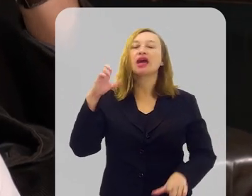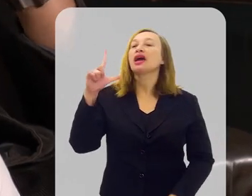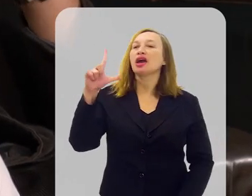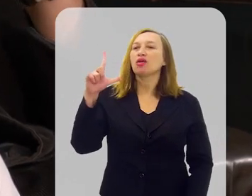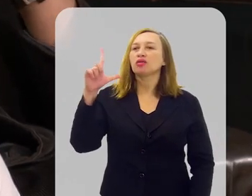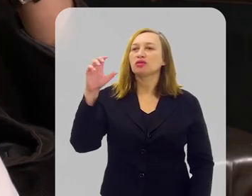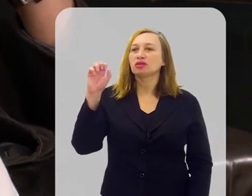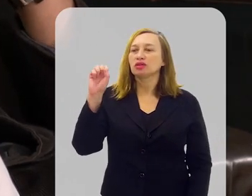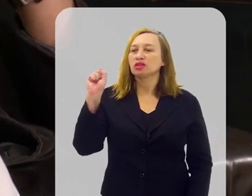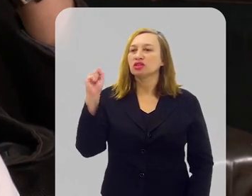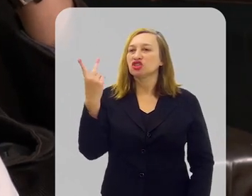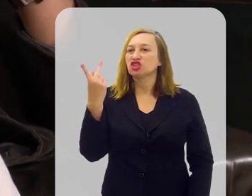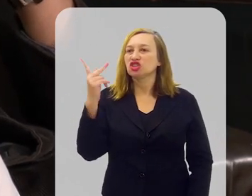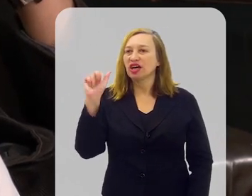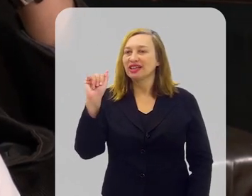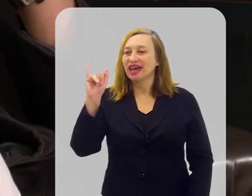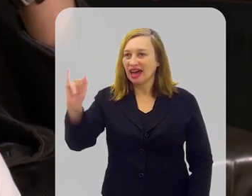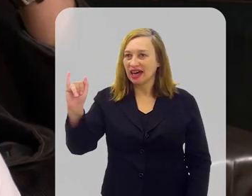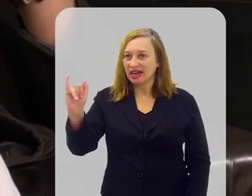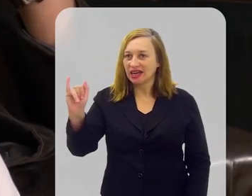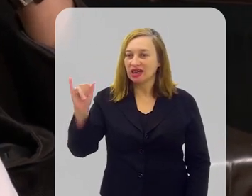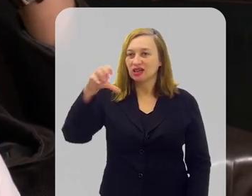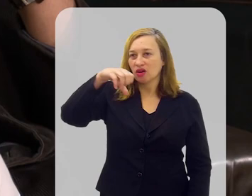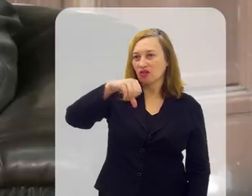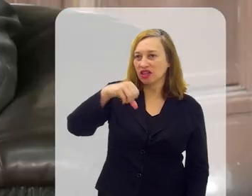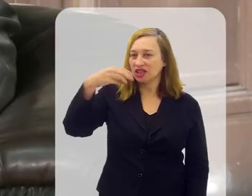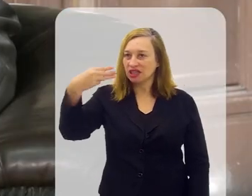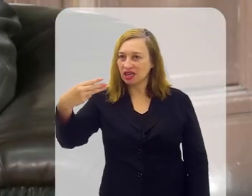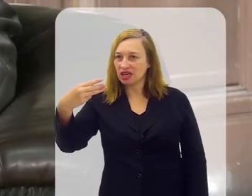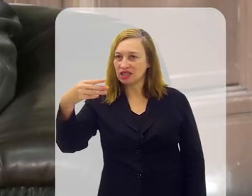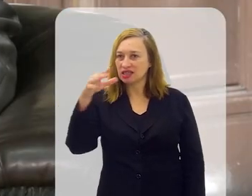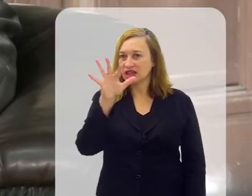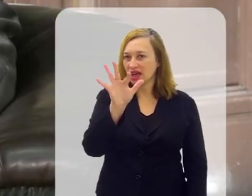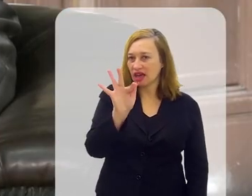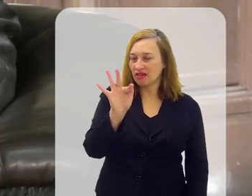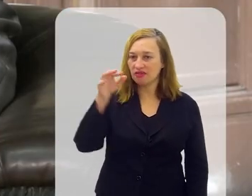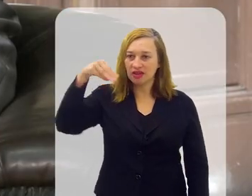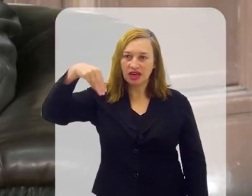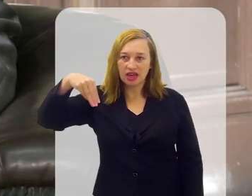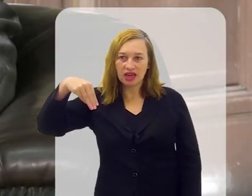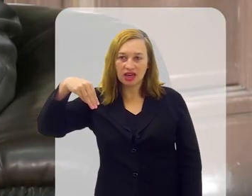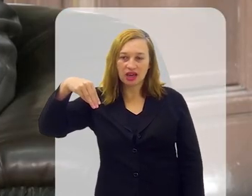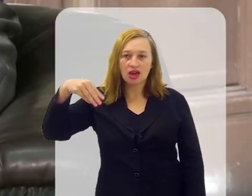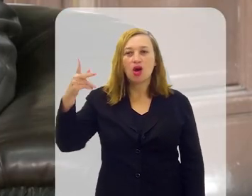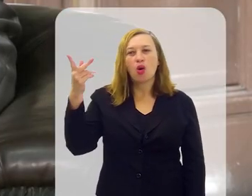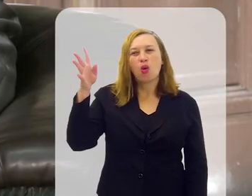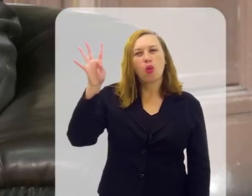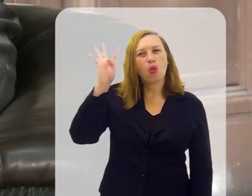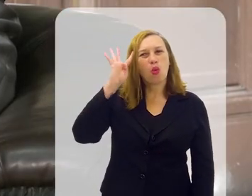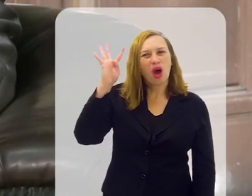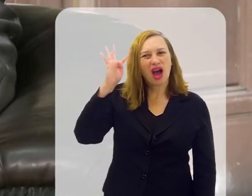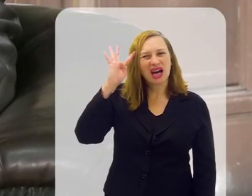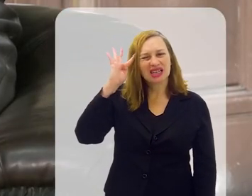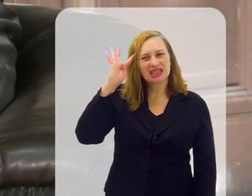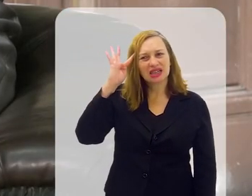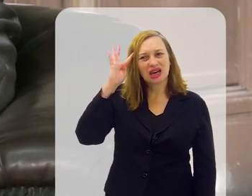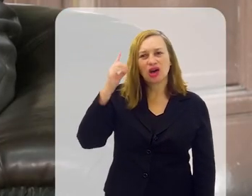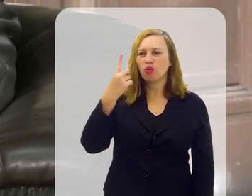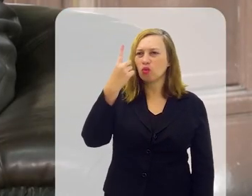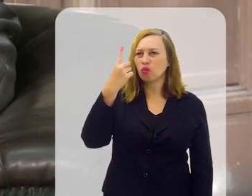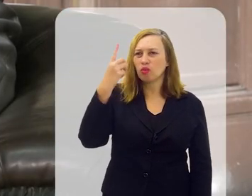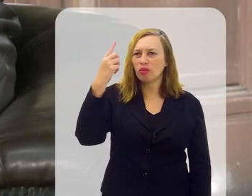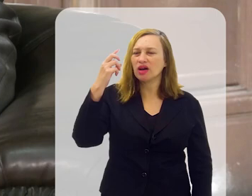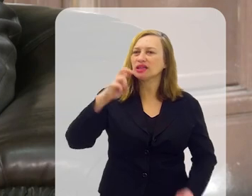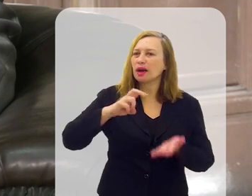o Shaddai, na 93, é isso? Isso, 93 FM. E quais são os dias, o horário desse programa? Quarta para quinta-feira,